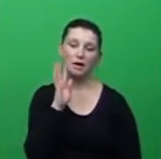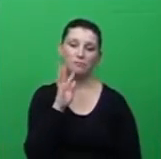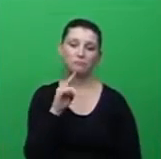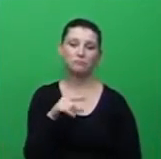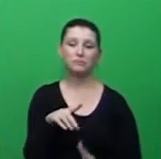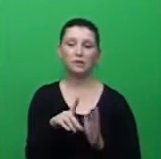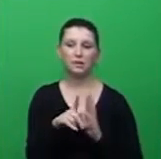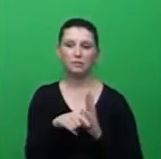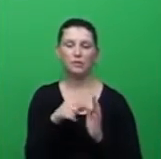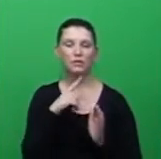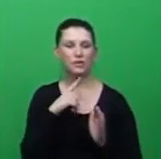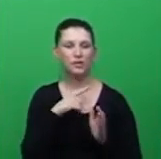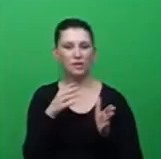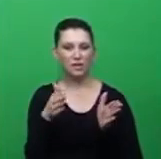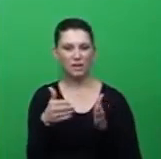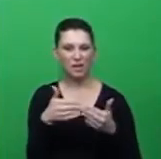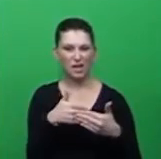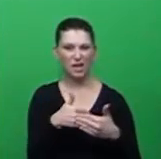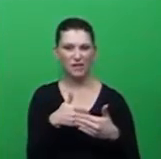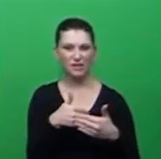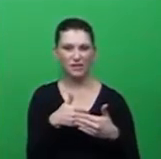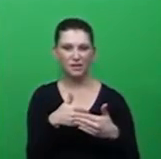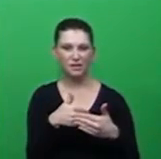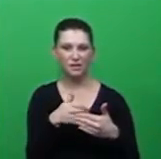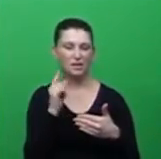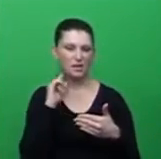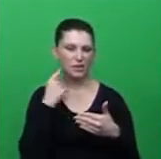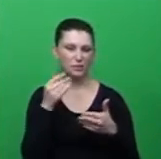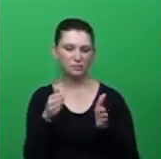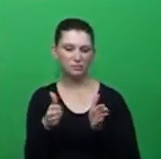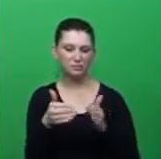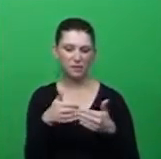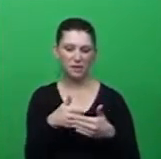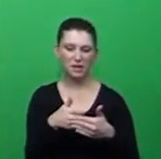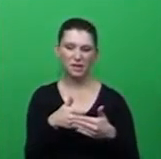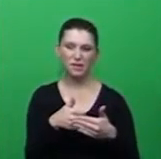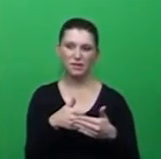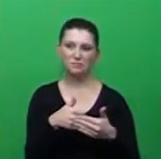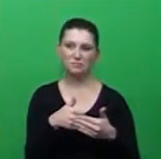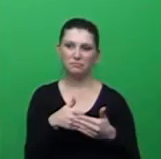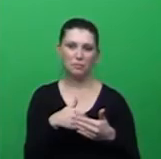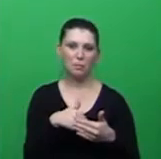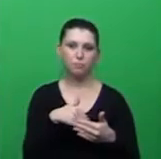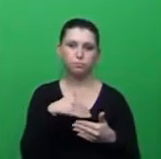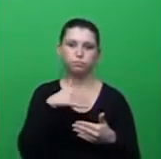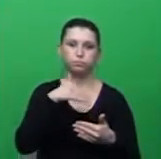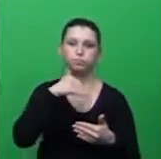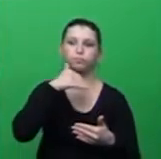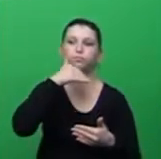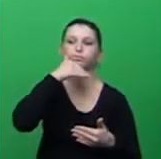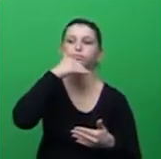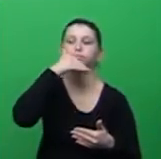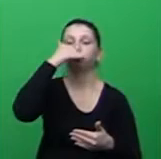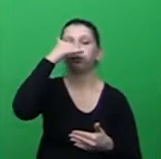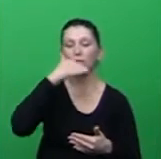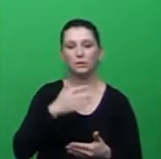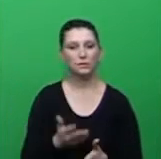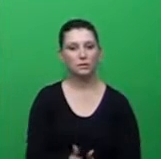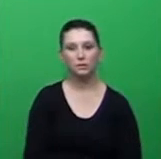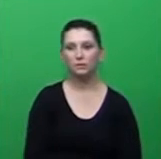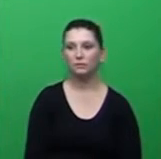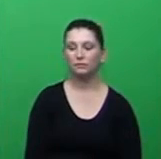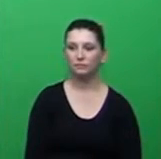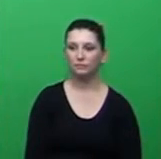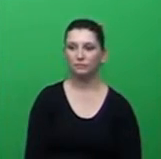tinha um dessa lixeira, mas completamente cheia, transbordando. E